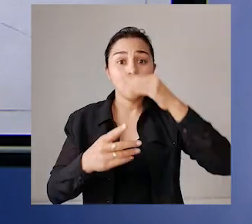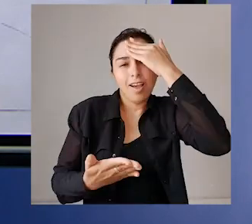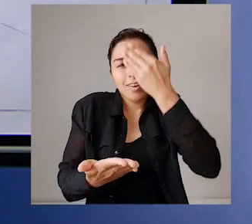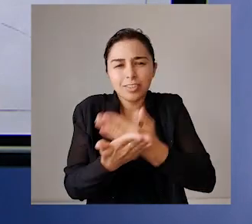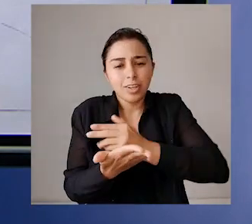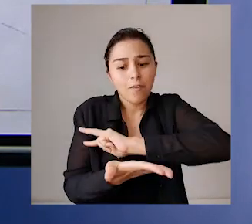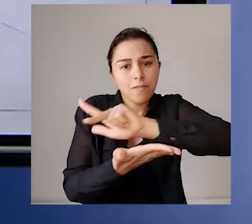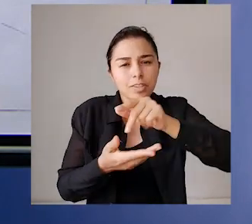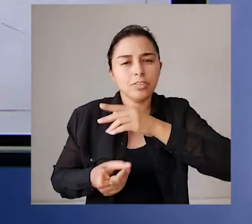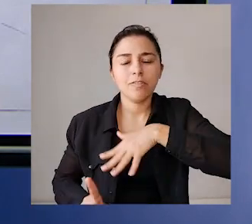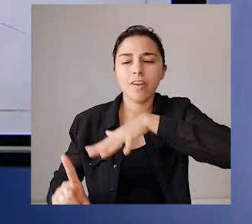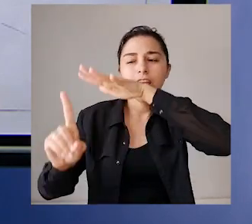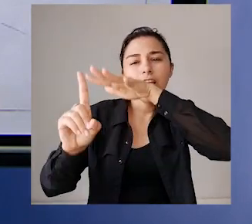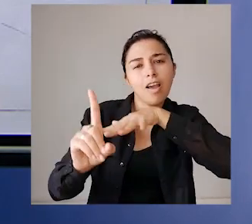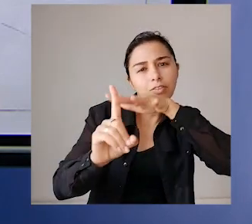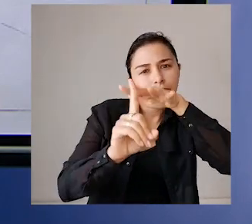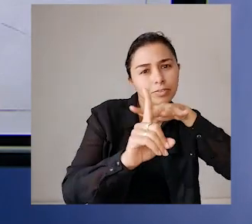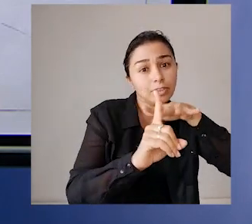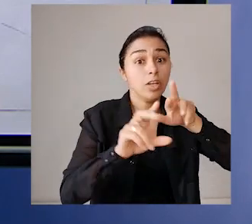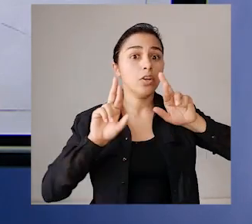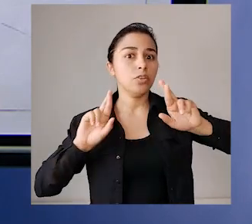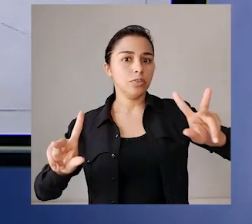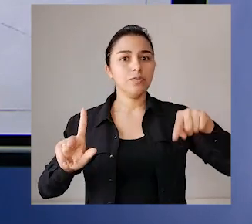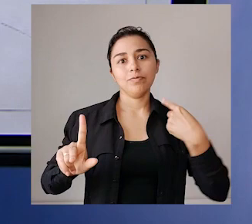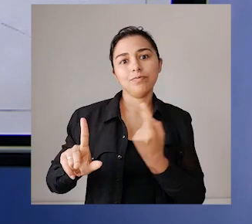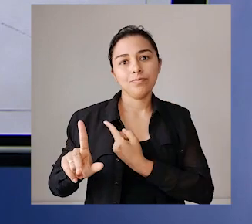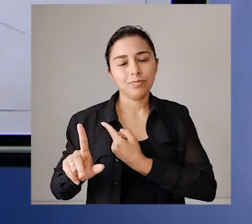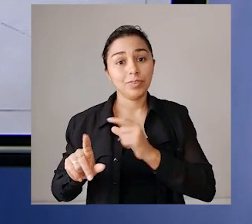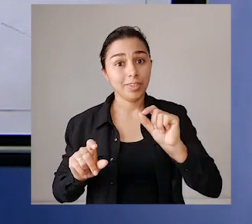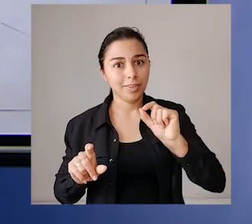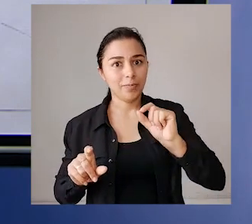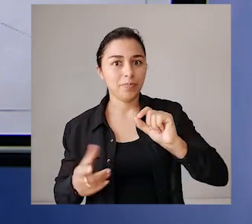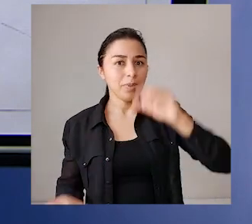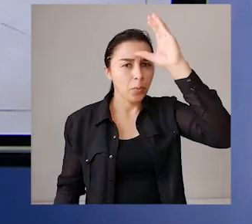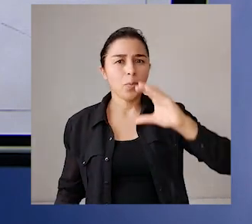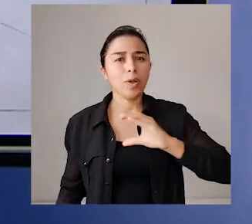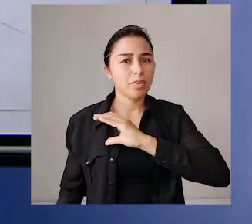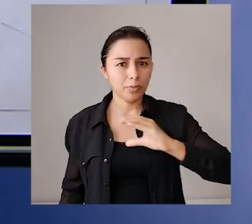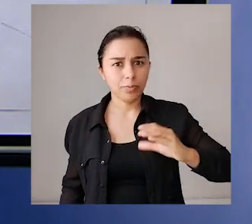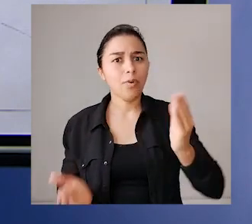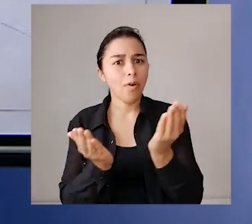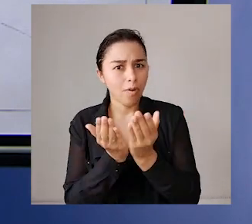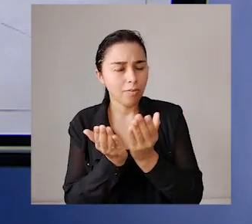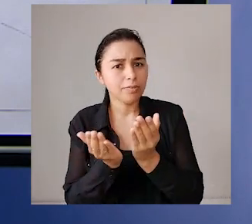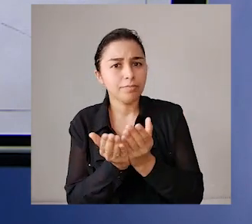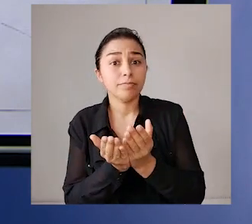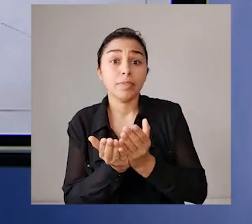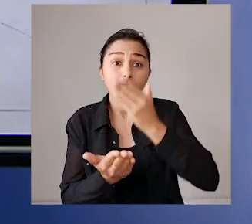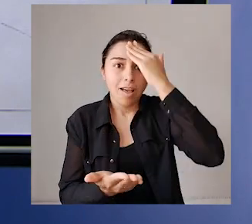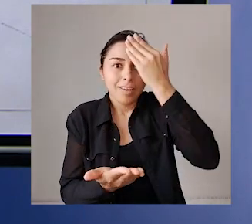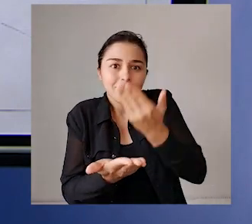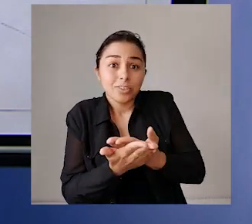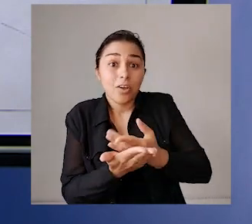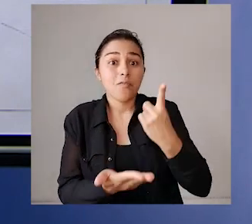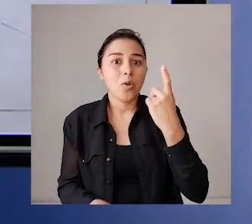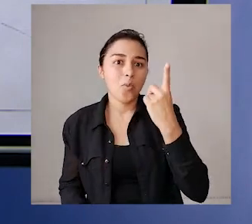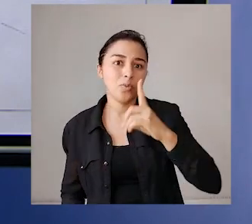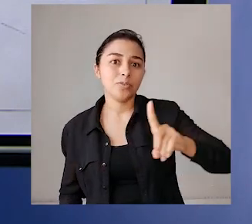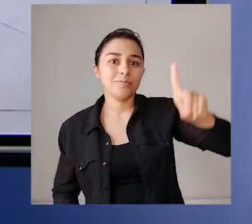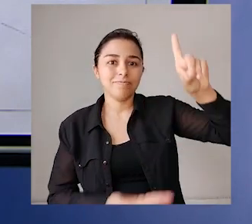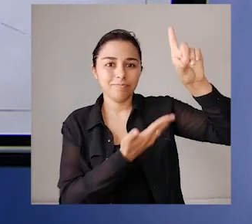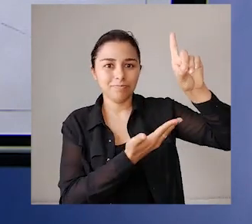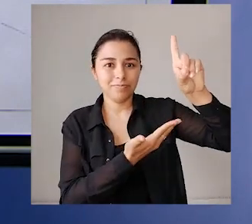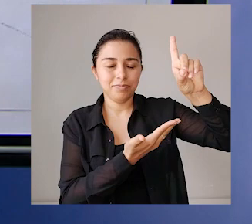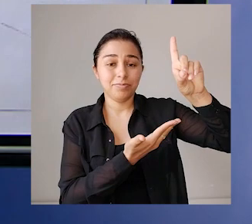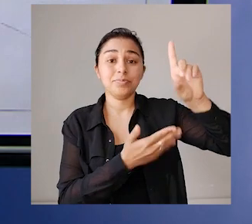em vários deuses, diferente de nós que somos católicos, evangélicos, que acreditamos em um